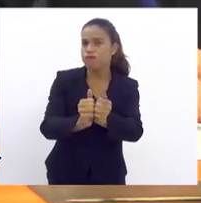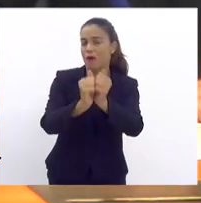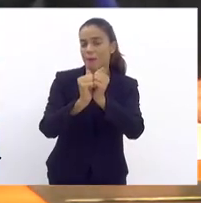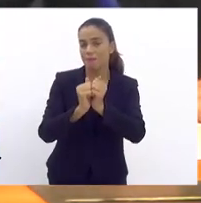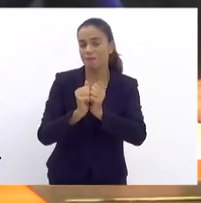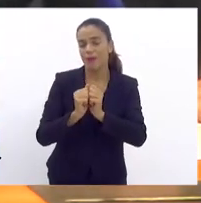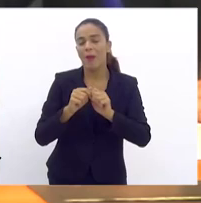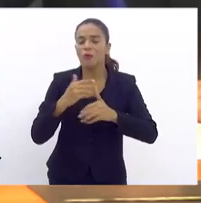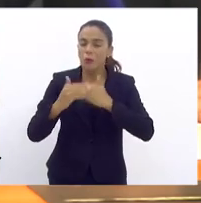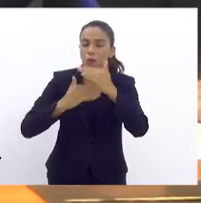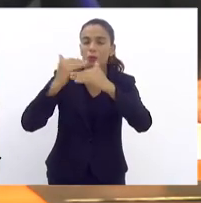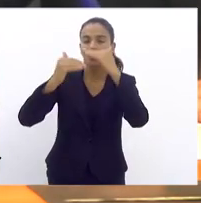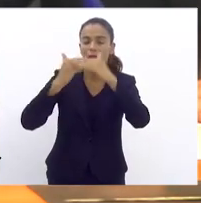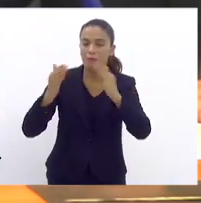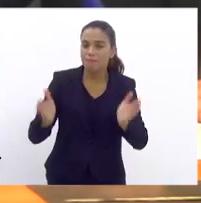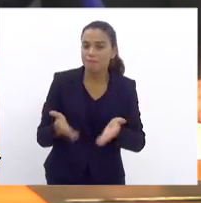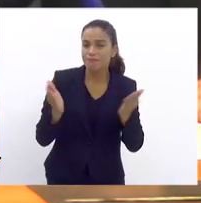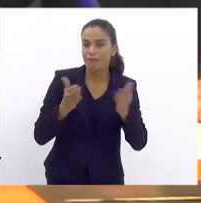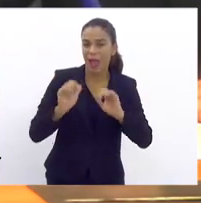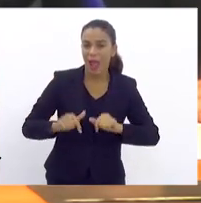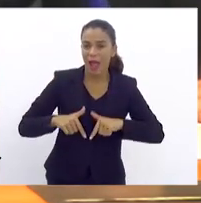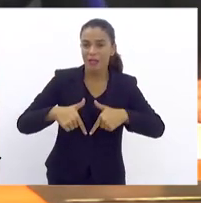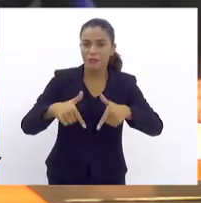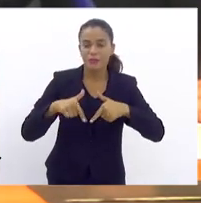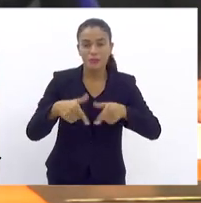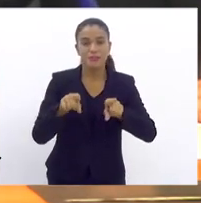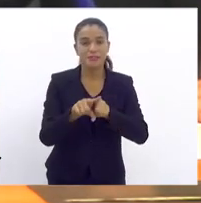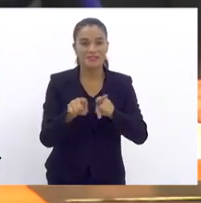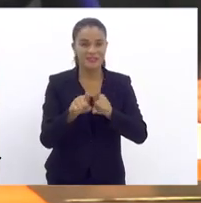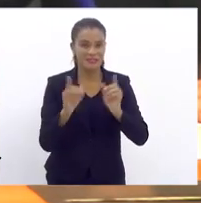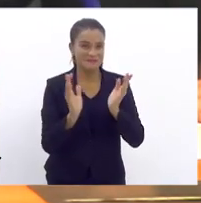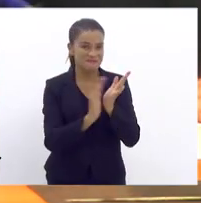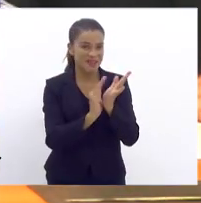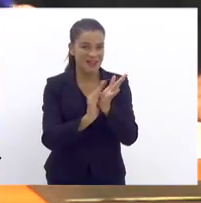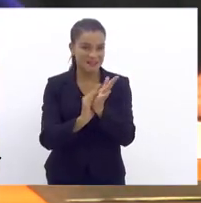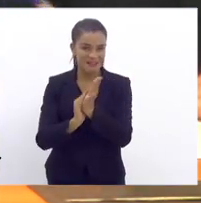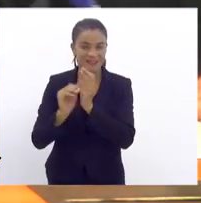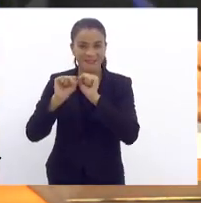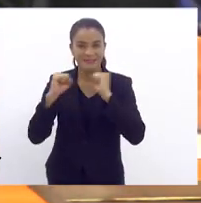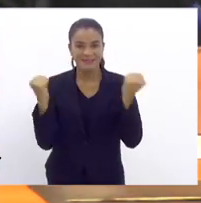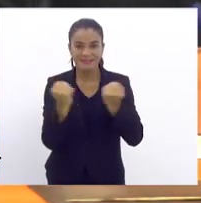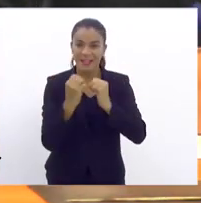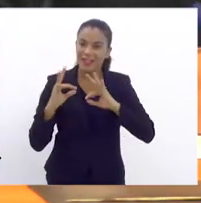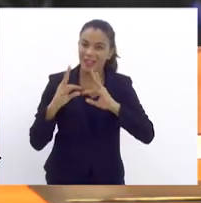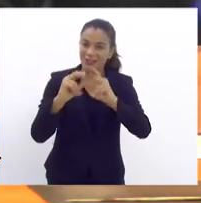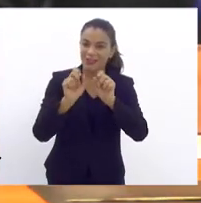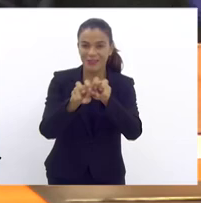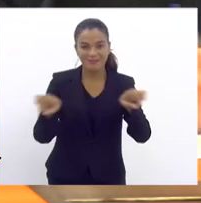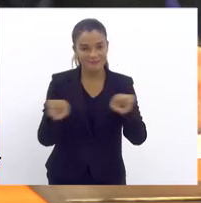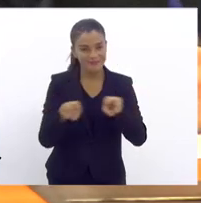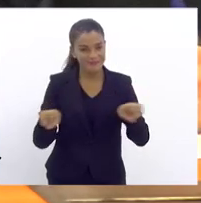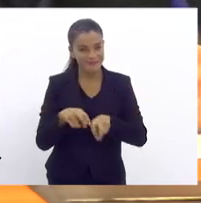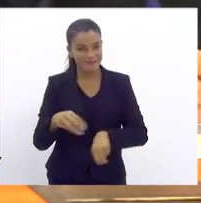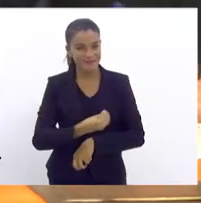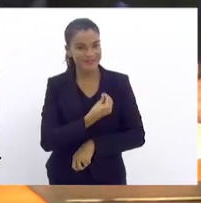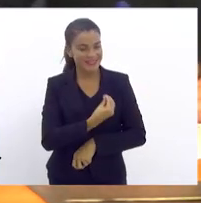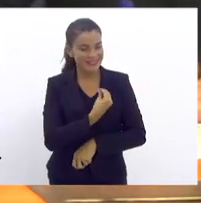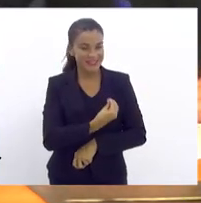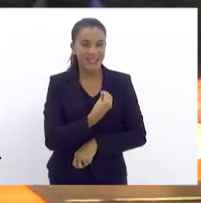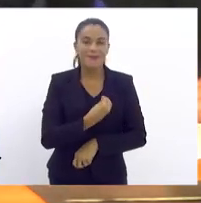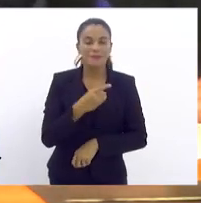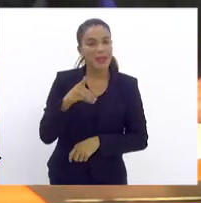promover a cada dia mais ações e parabenizar pelo seminário e a todos presentes que sempre nenhuma uma causa